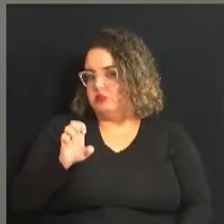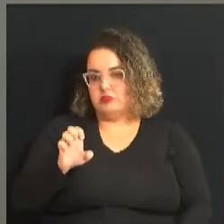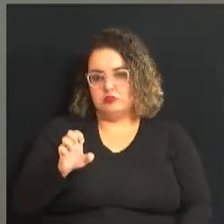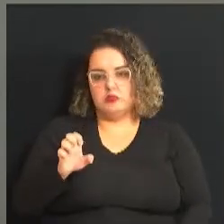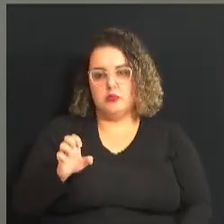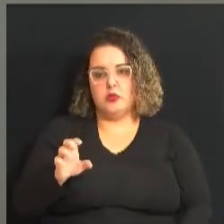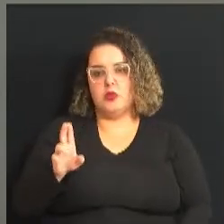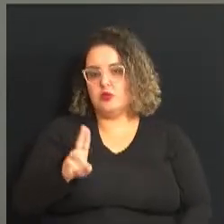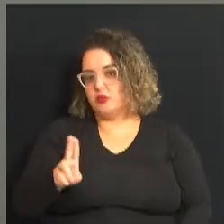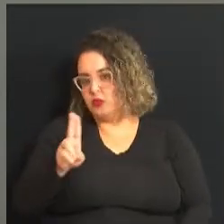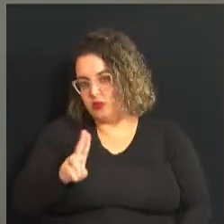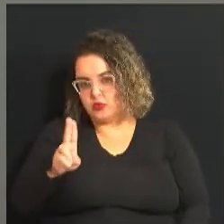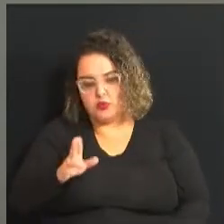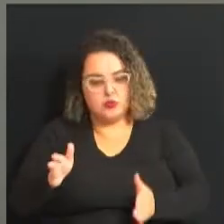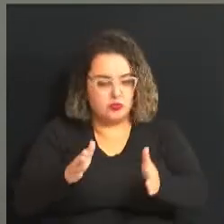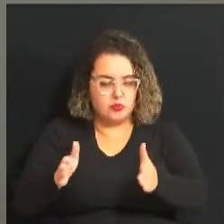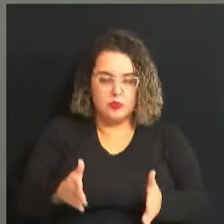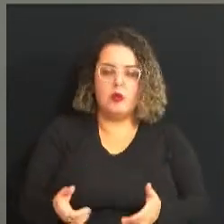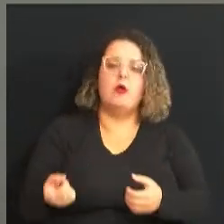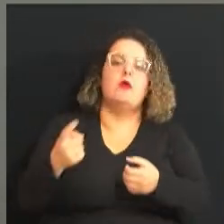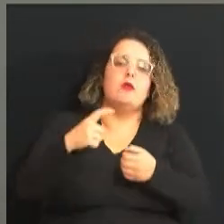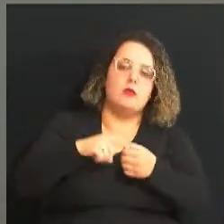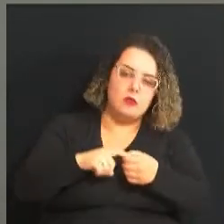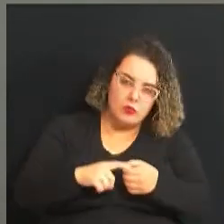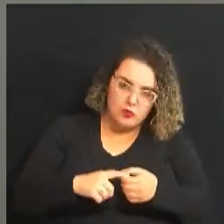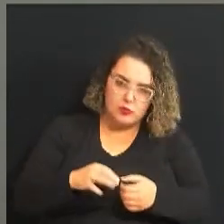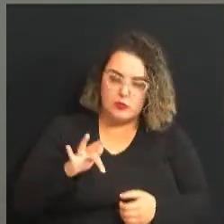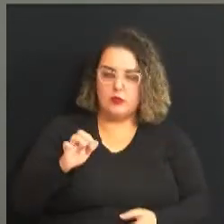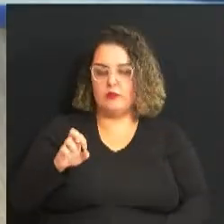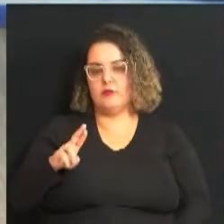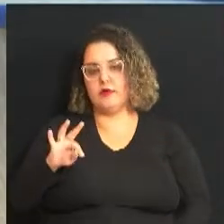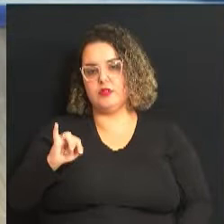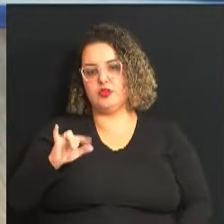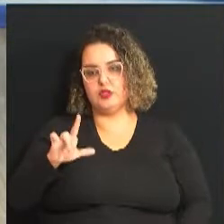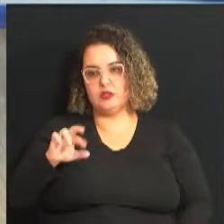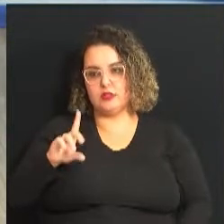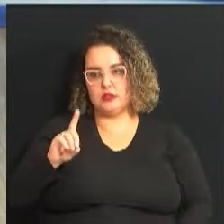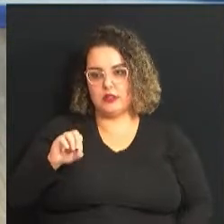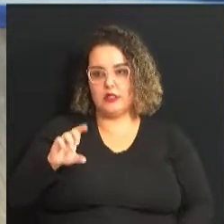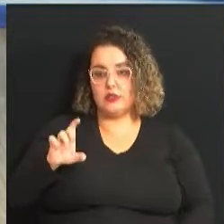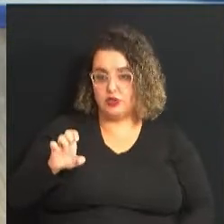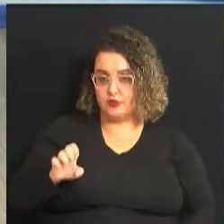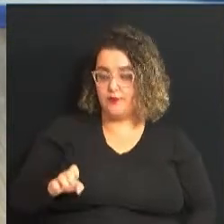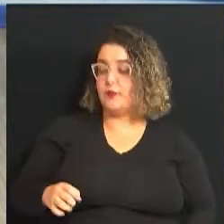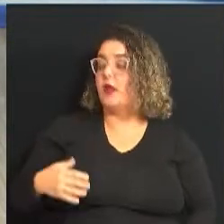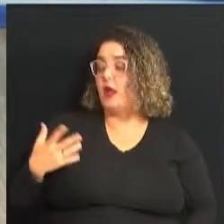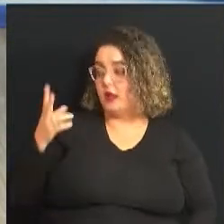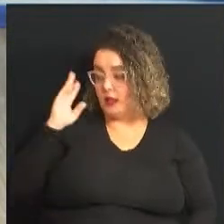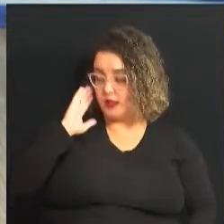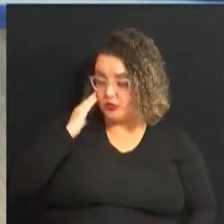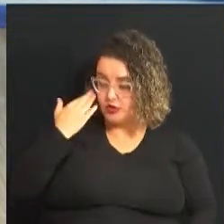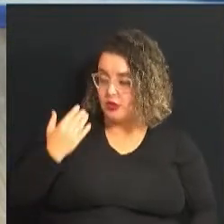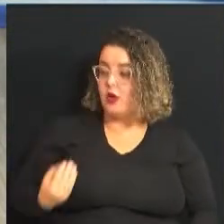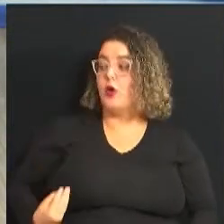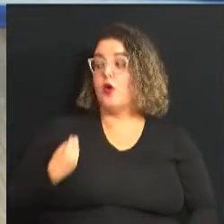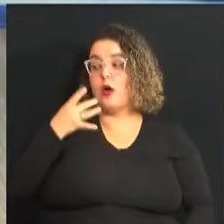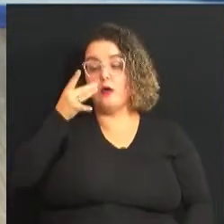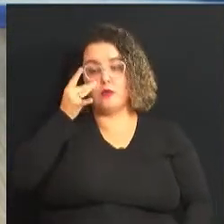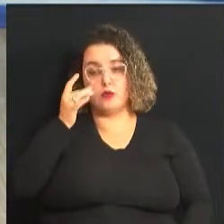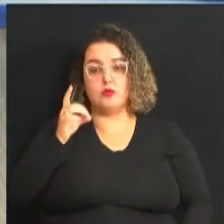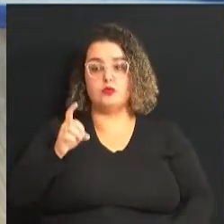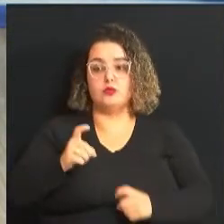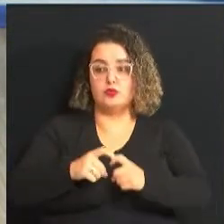fazia uso, ela volta normalmente à fertilidade Entendi. dela. Lembrando então você de casa que a gente está ao vivo aqui com o Dr. Henrique